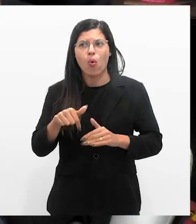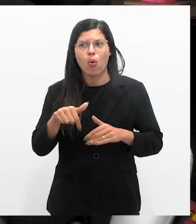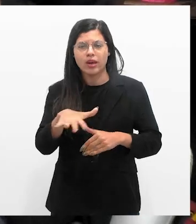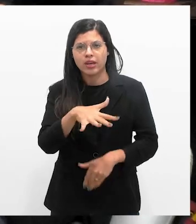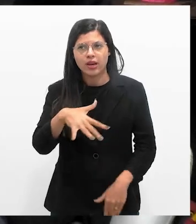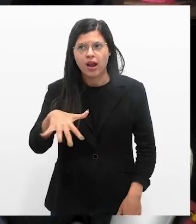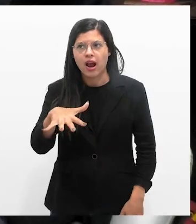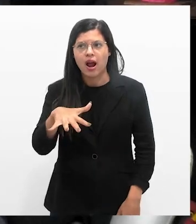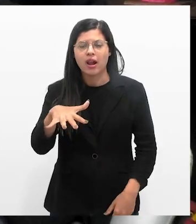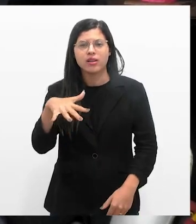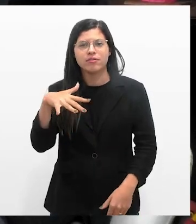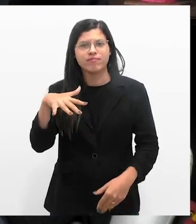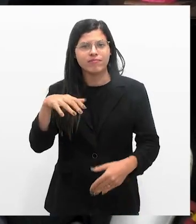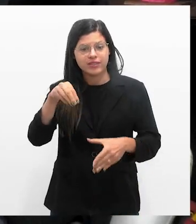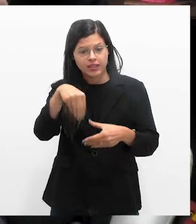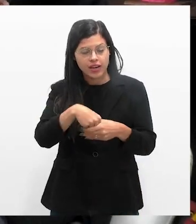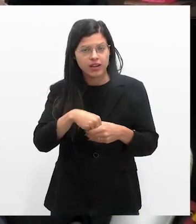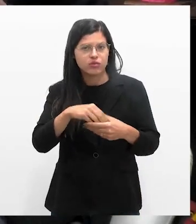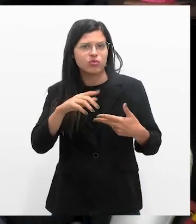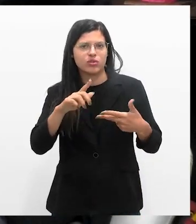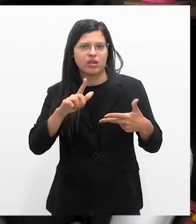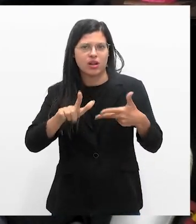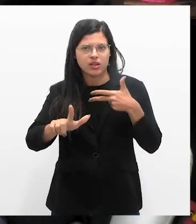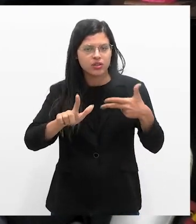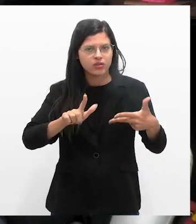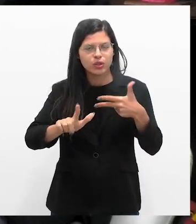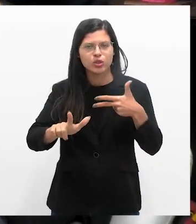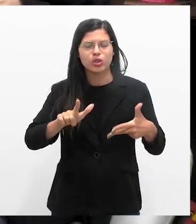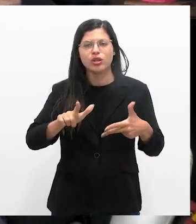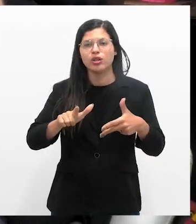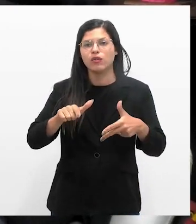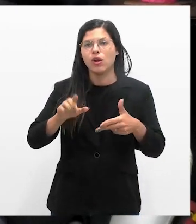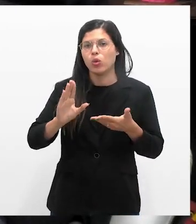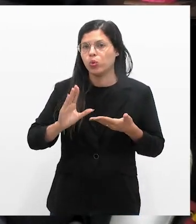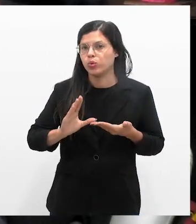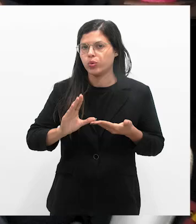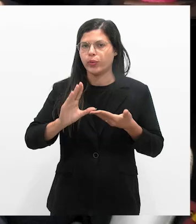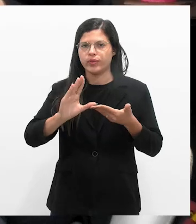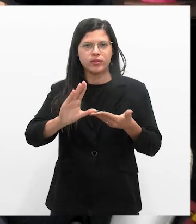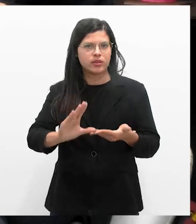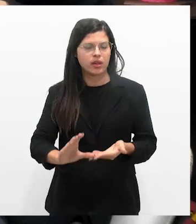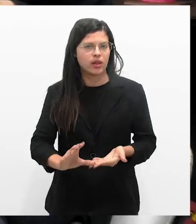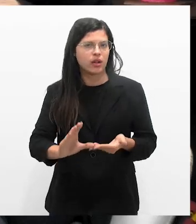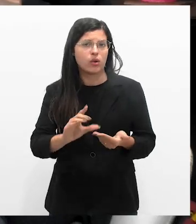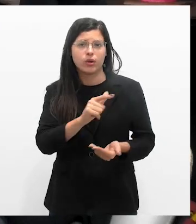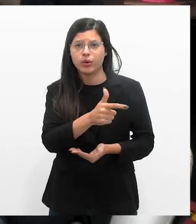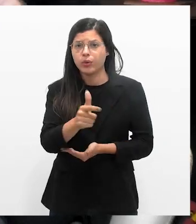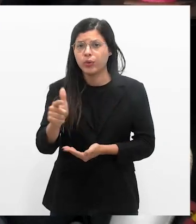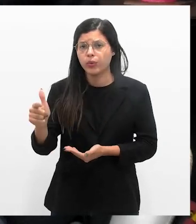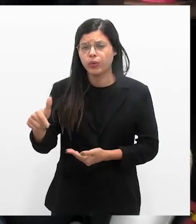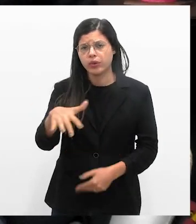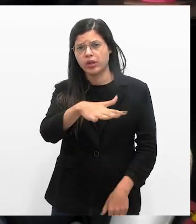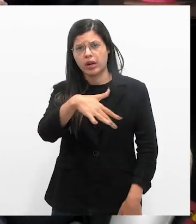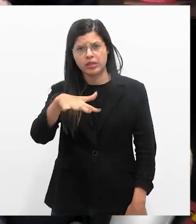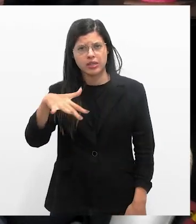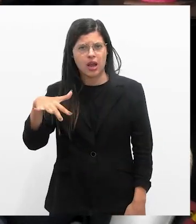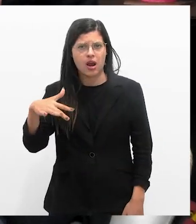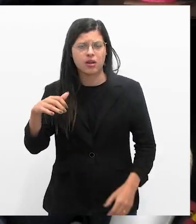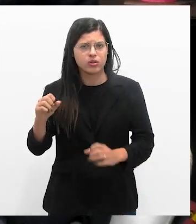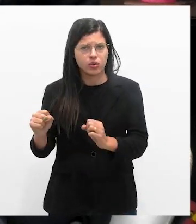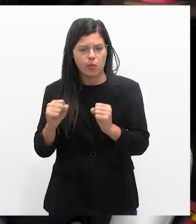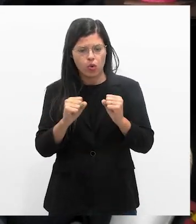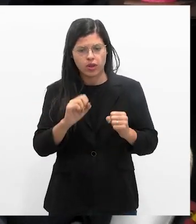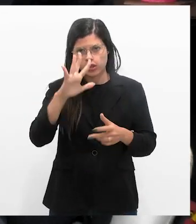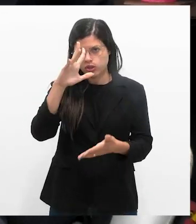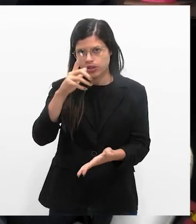luta, né, nos parlamentos, né, seja nos conselhos, seja nas outras instâncias de poder,